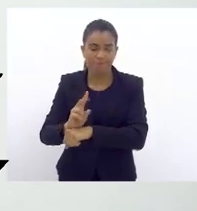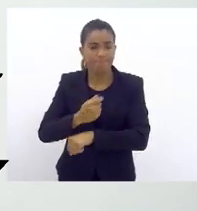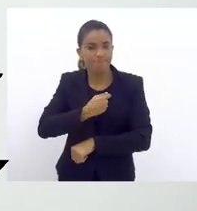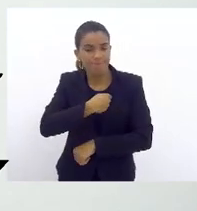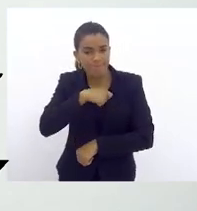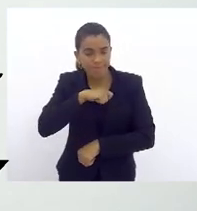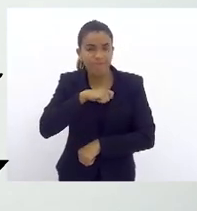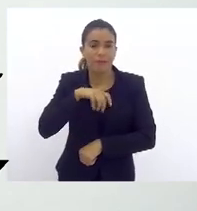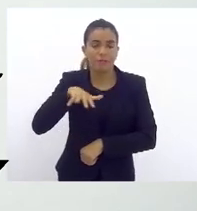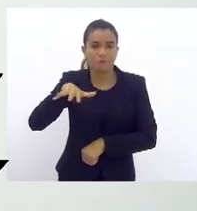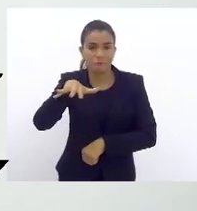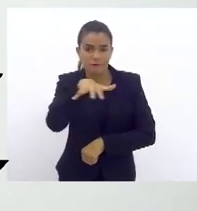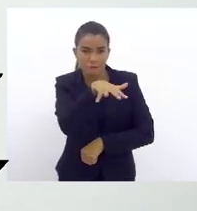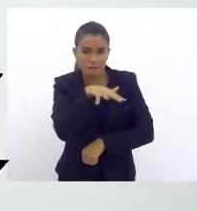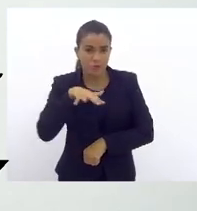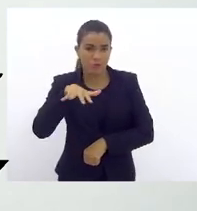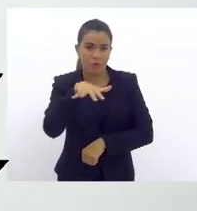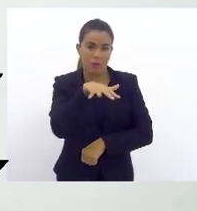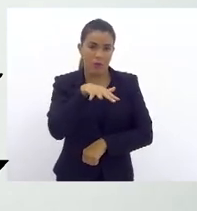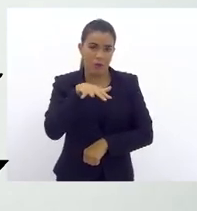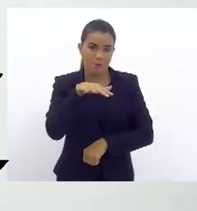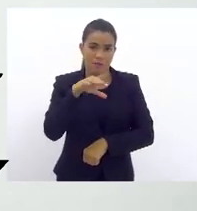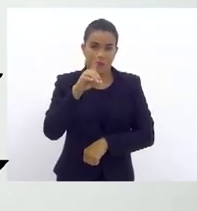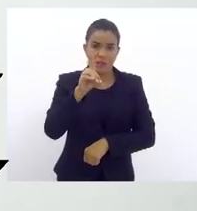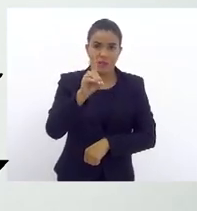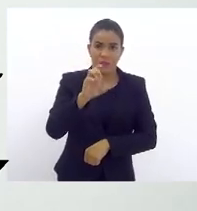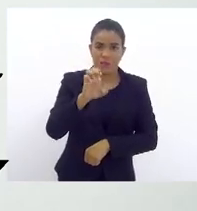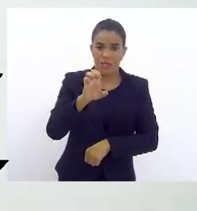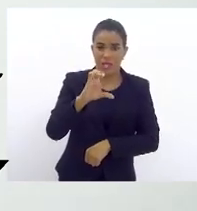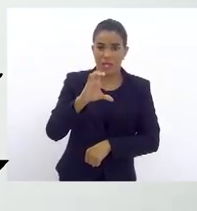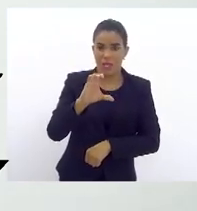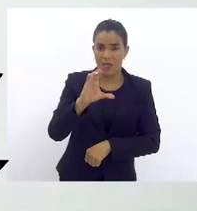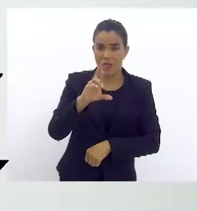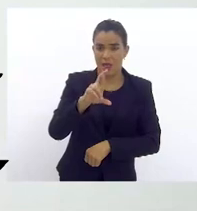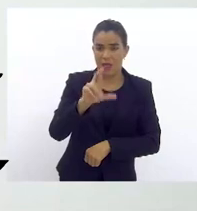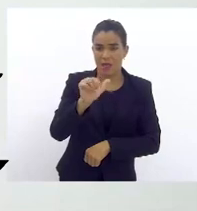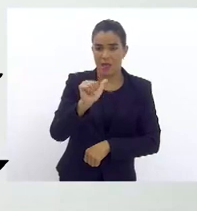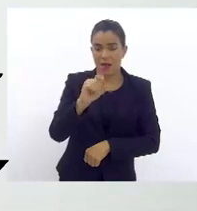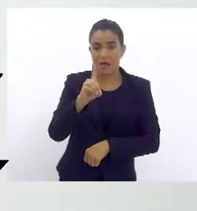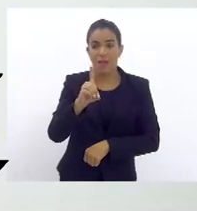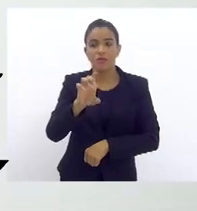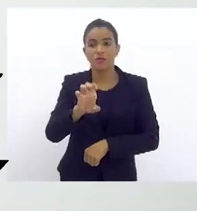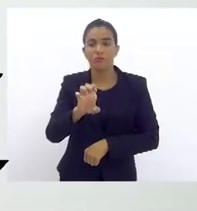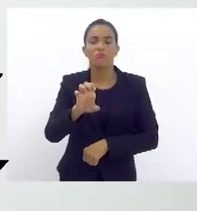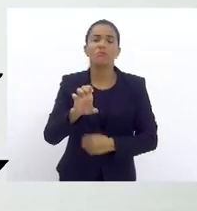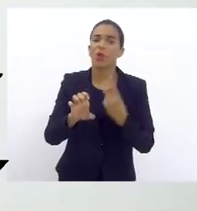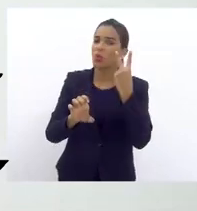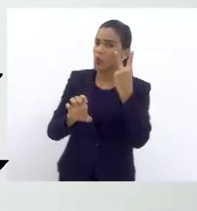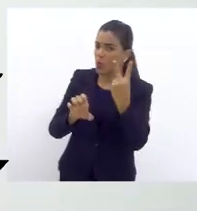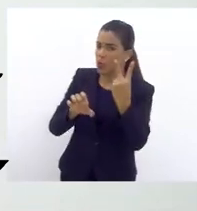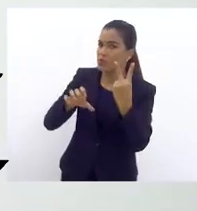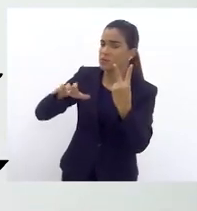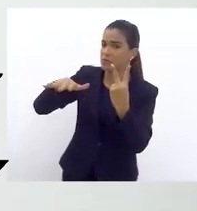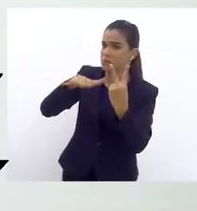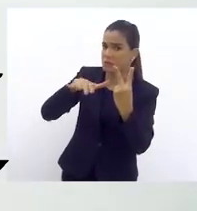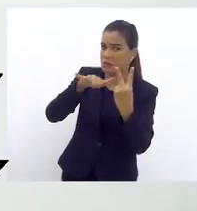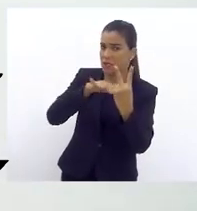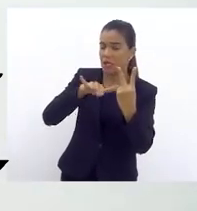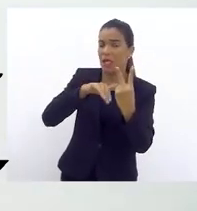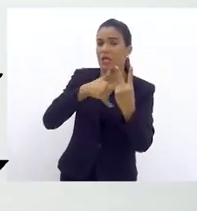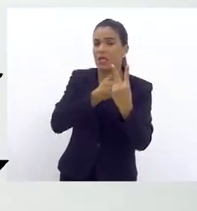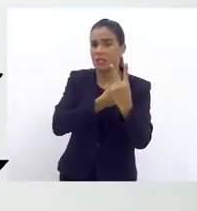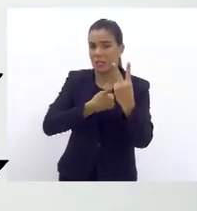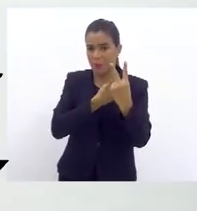os casos assistidos pela decretos nós temos pelo menos dois casos e Itaboraí